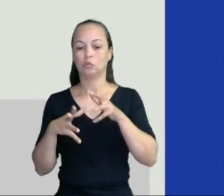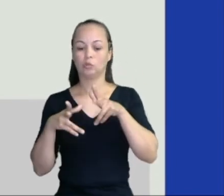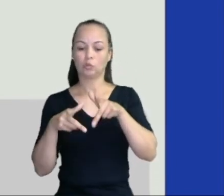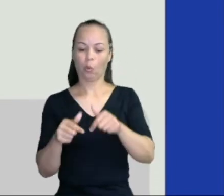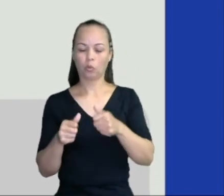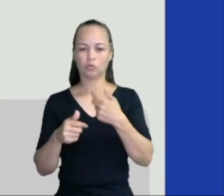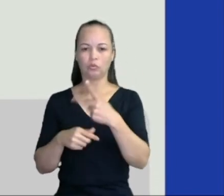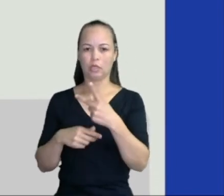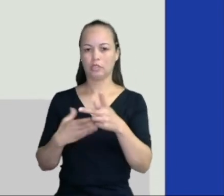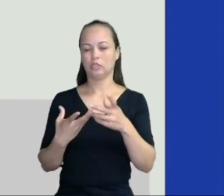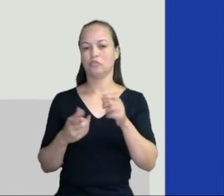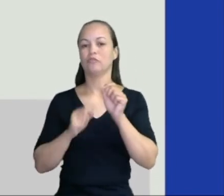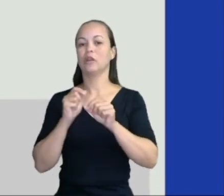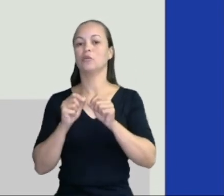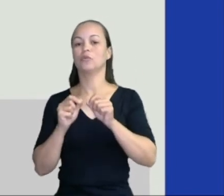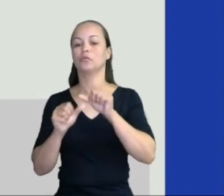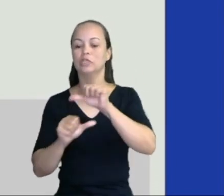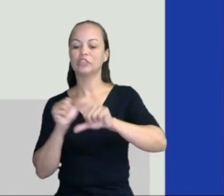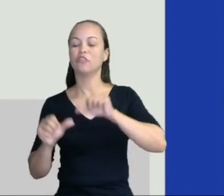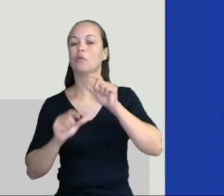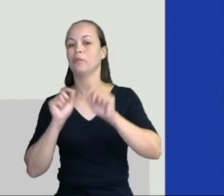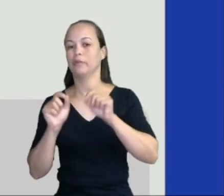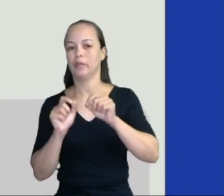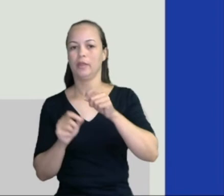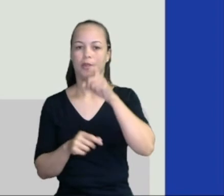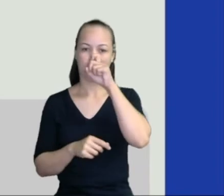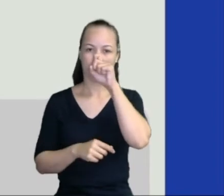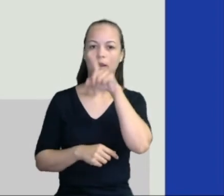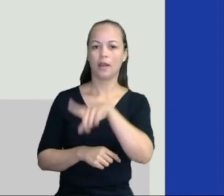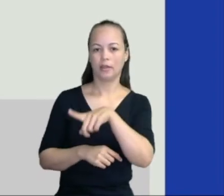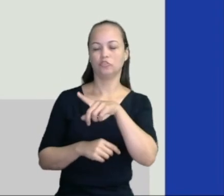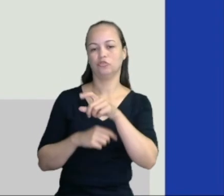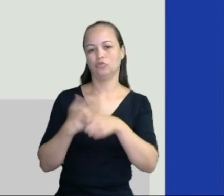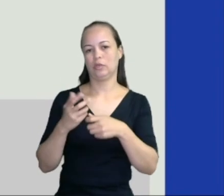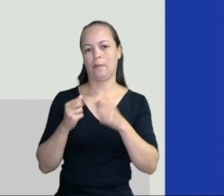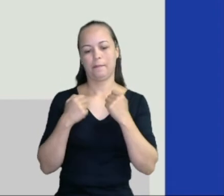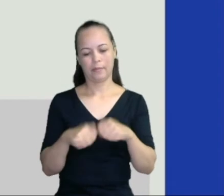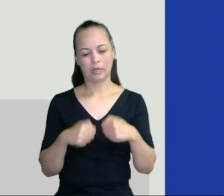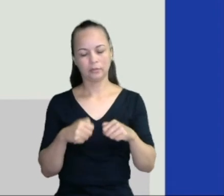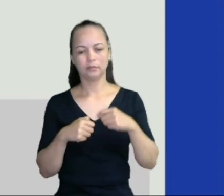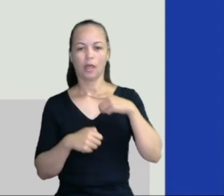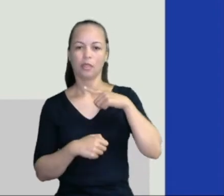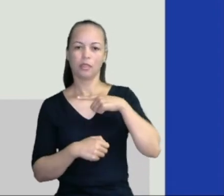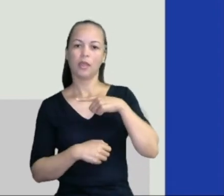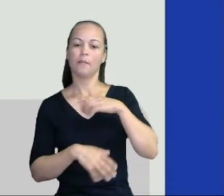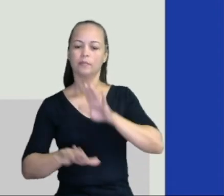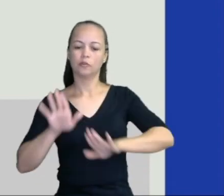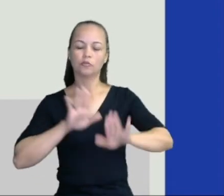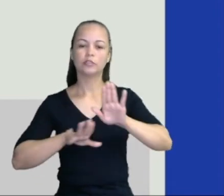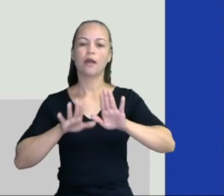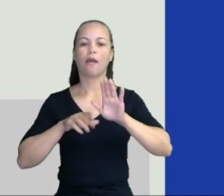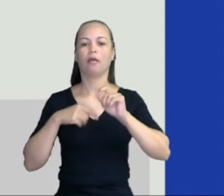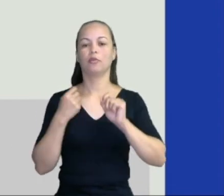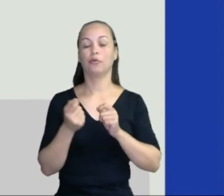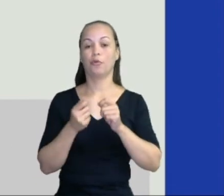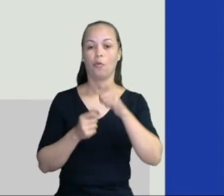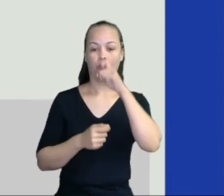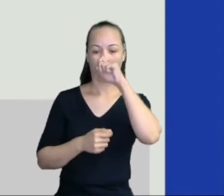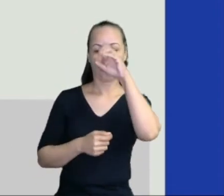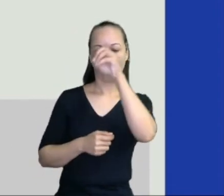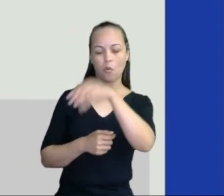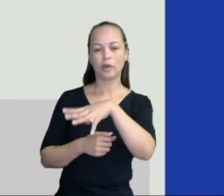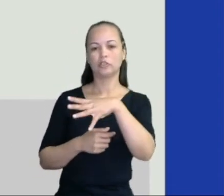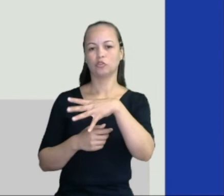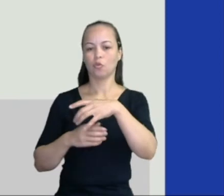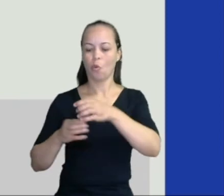eles acabam virando lixo. E a gente também precisa ter muito cuidado com o lixo. Porque o acúmulo de lixo no